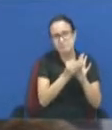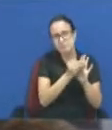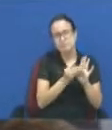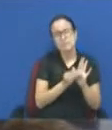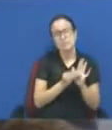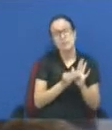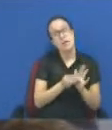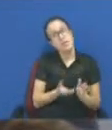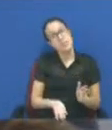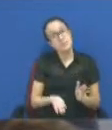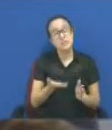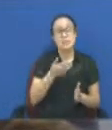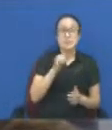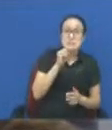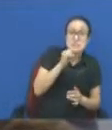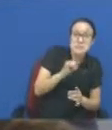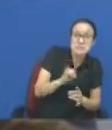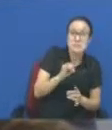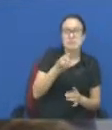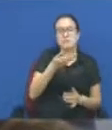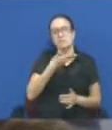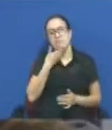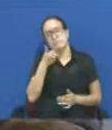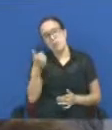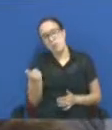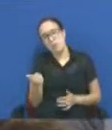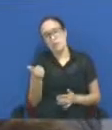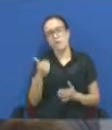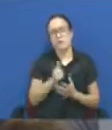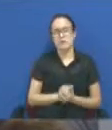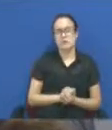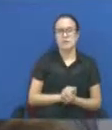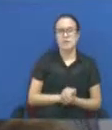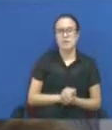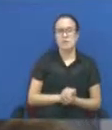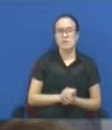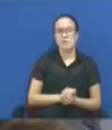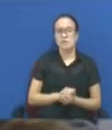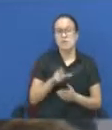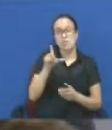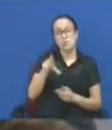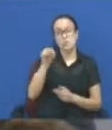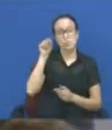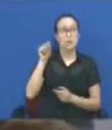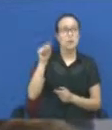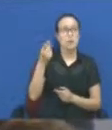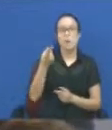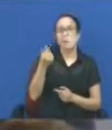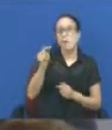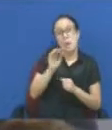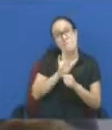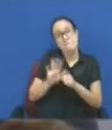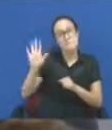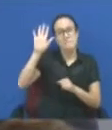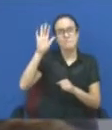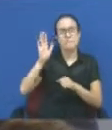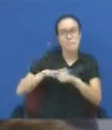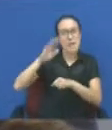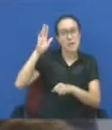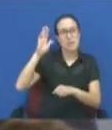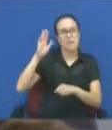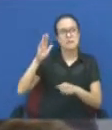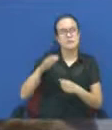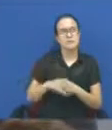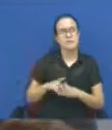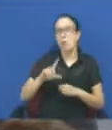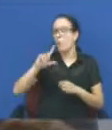se houver necessidade de, né, vereador Wilson, de aumentar mais o valor, né, pode-se mandar um outro, né, projeto. Não,